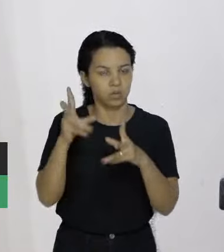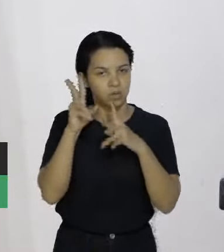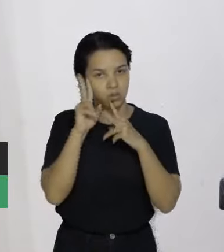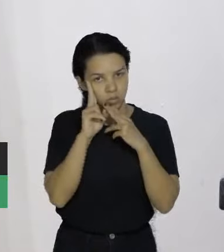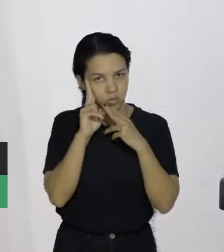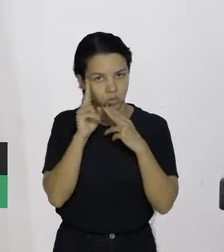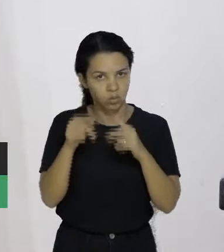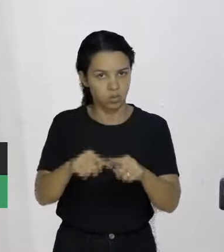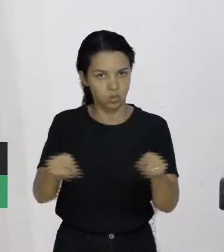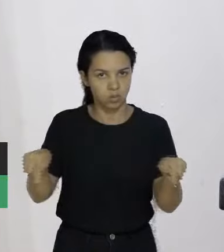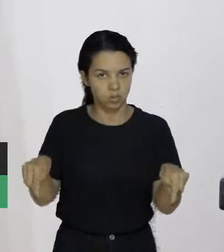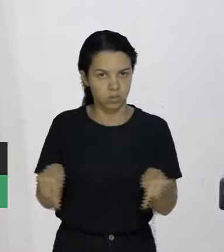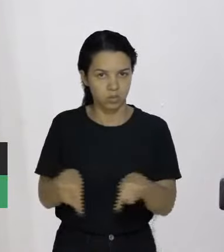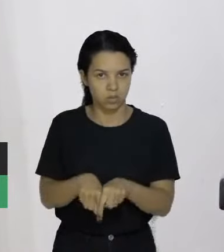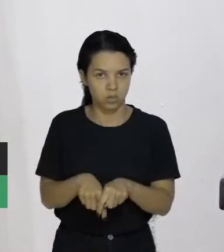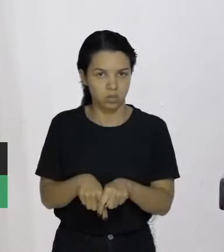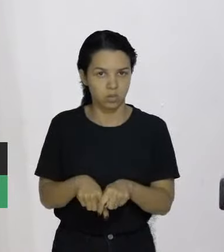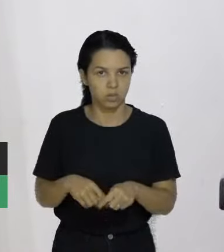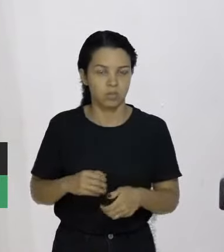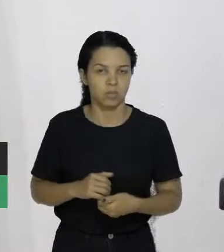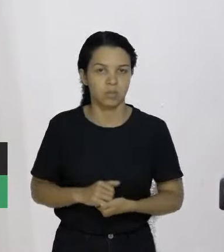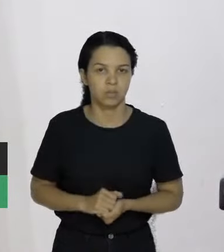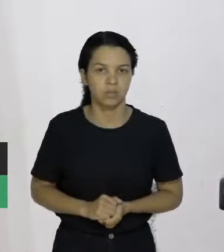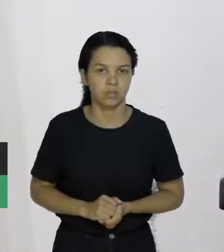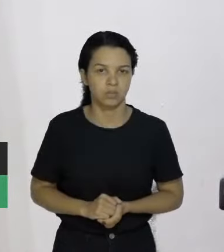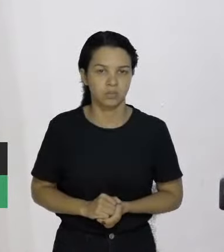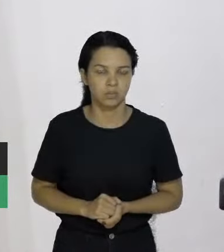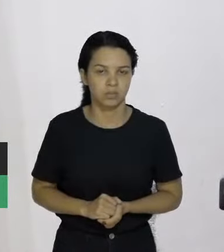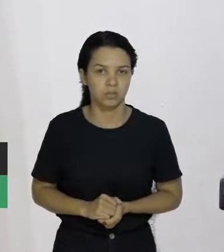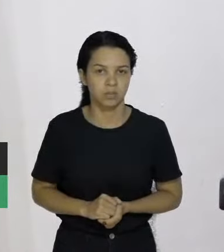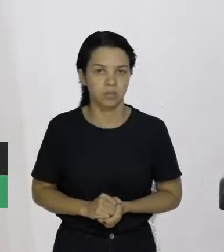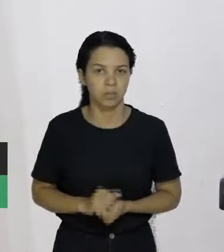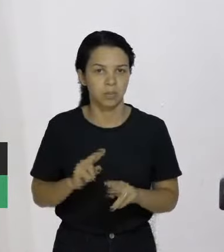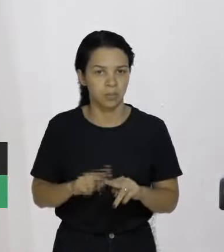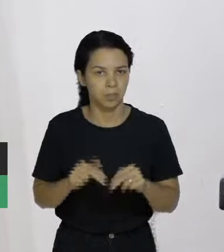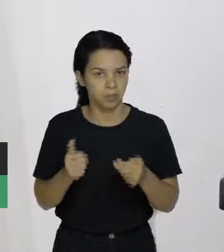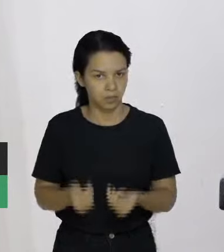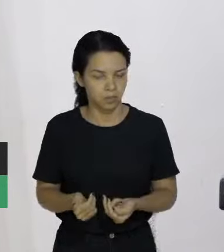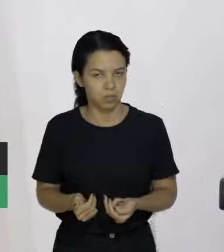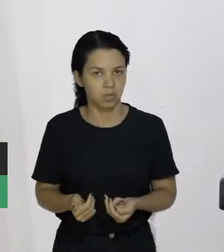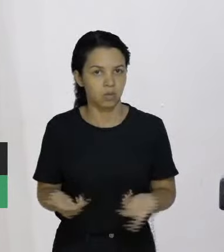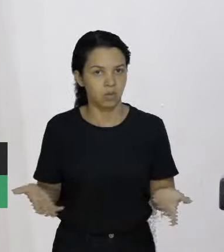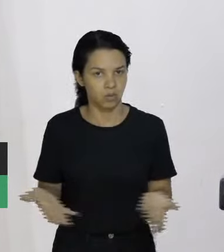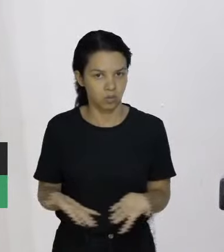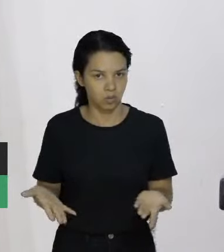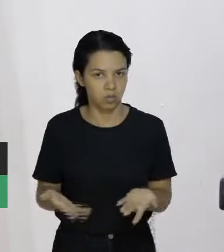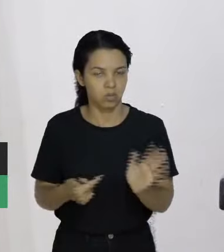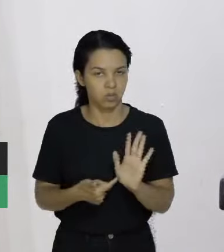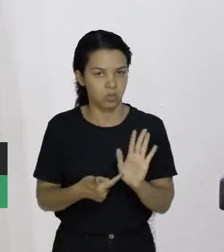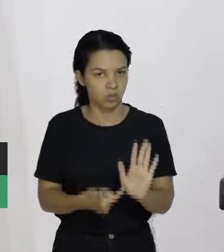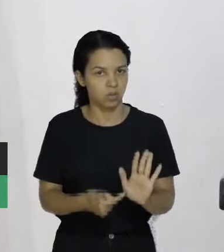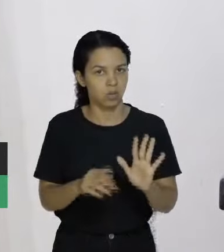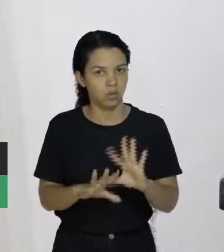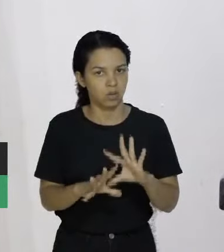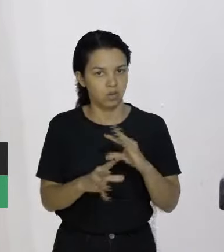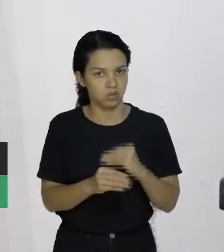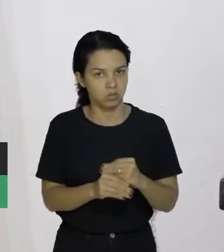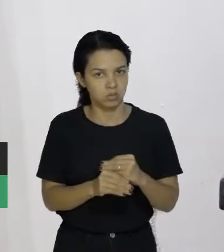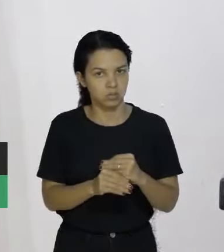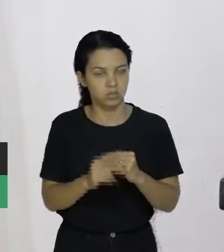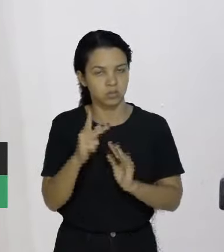os dormitórios por isso hoje eu apresentei uma Emenda ao